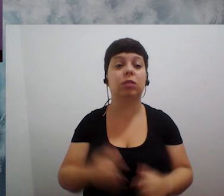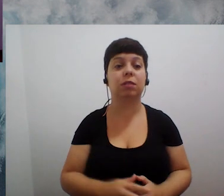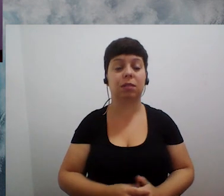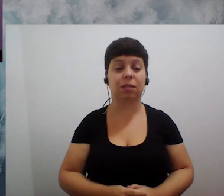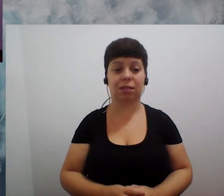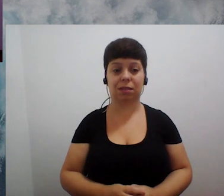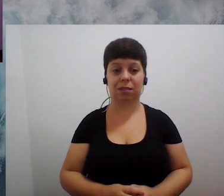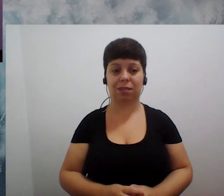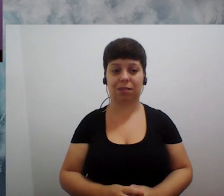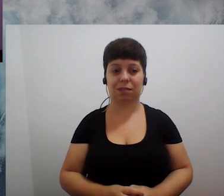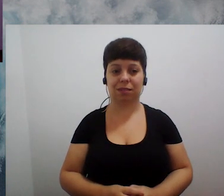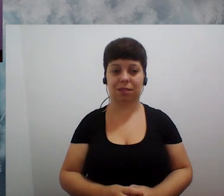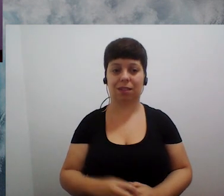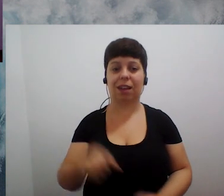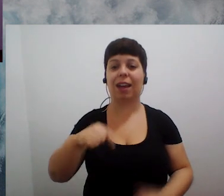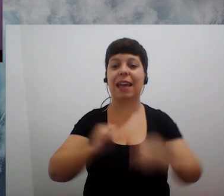está?